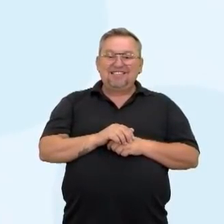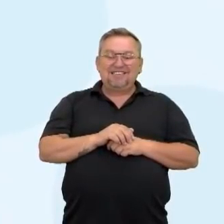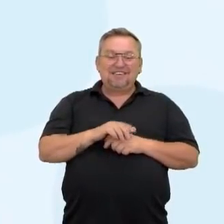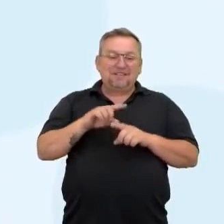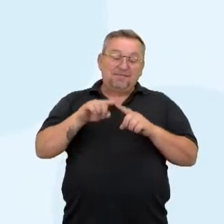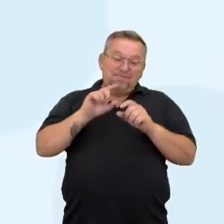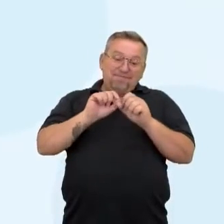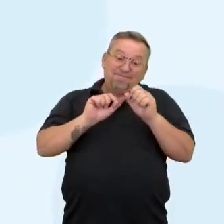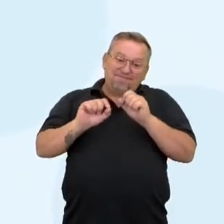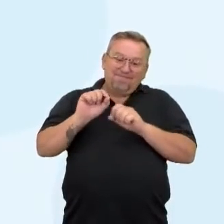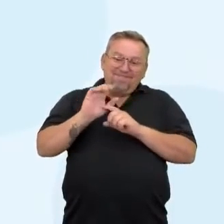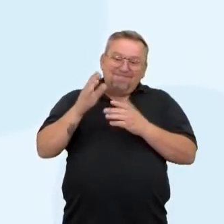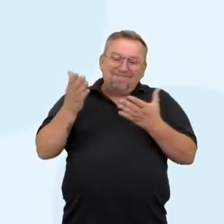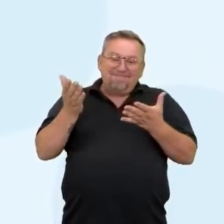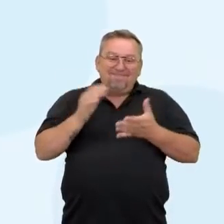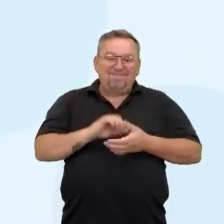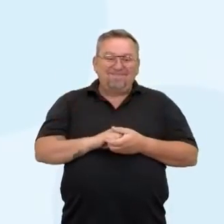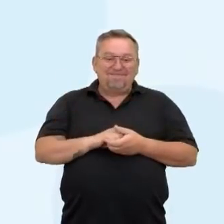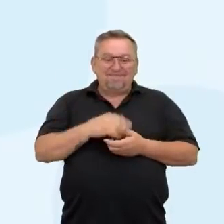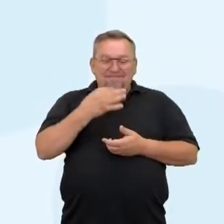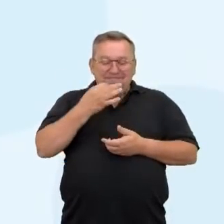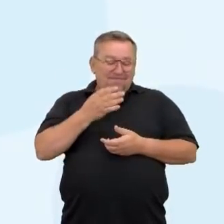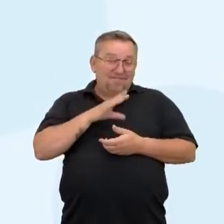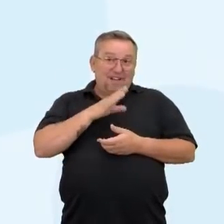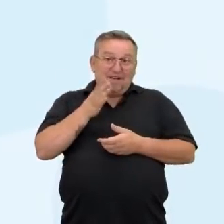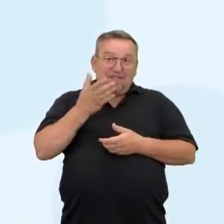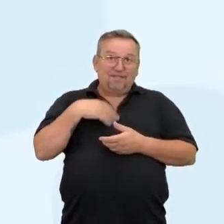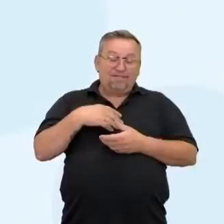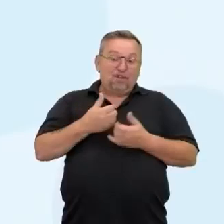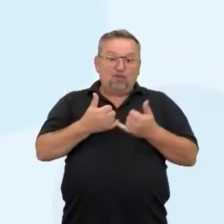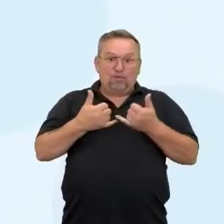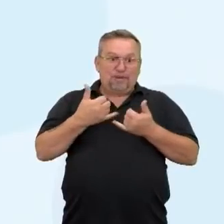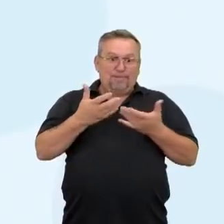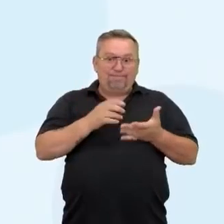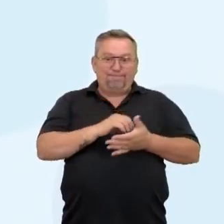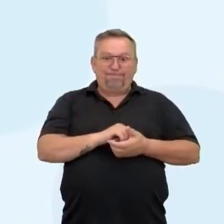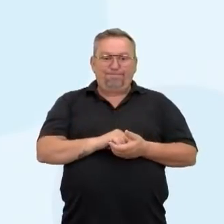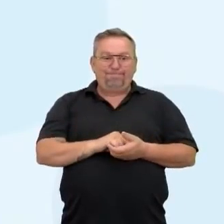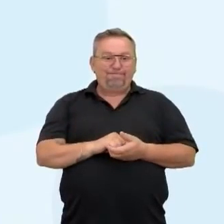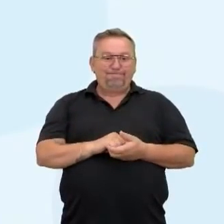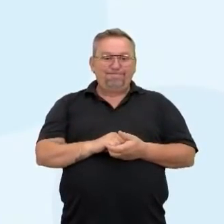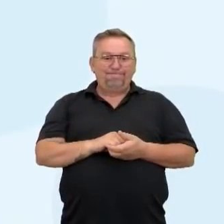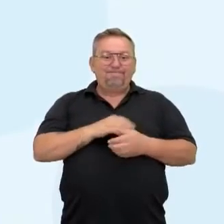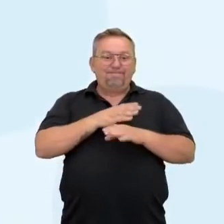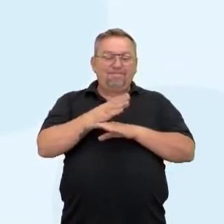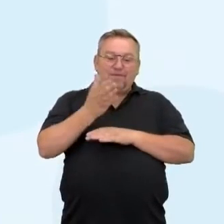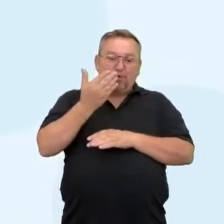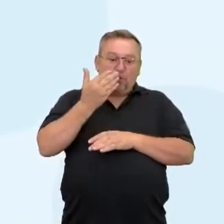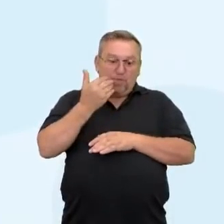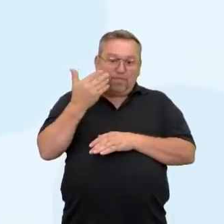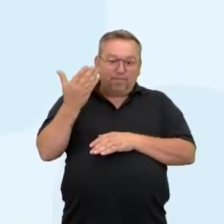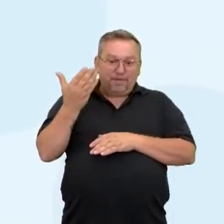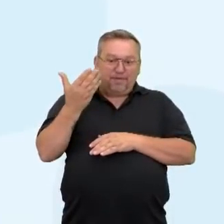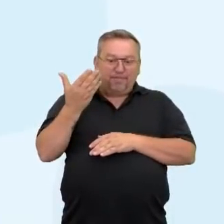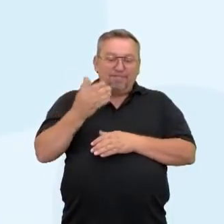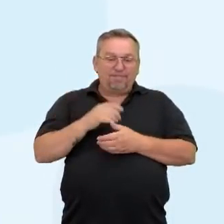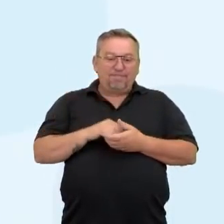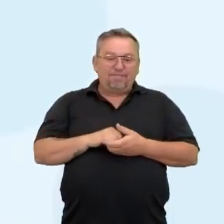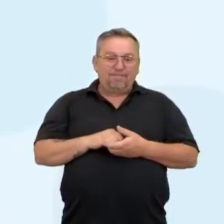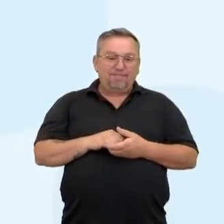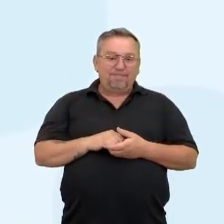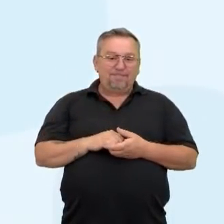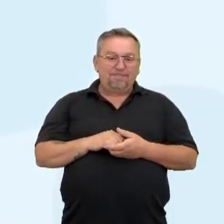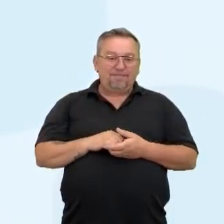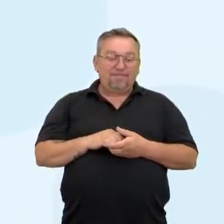Talk to the manager. Talk to the manager, foram no restaurante, né? Talk to the manager. Andaram de tobogã, né, no restaurante. Não tem muita coisa aqui,